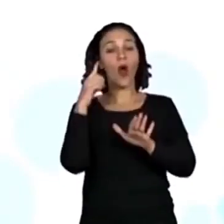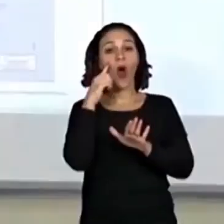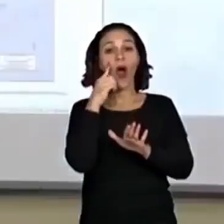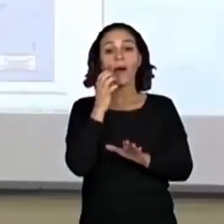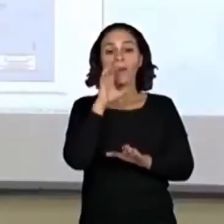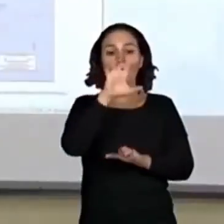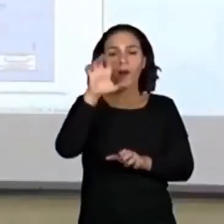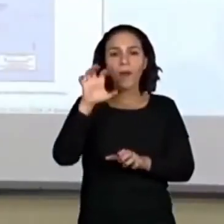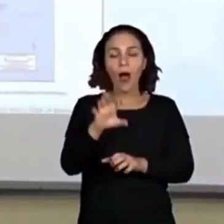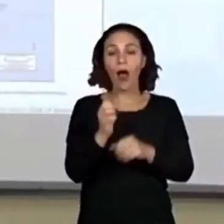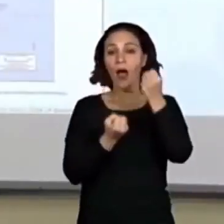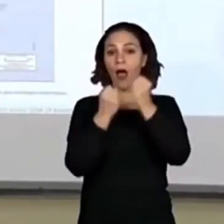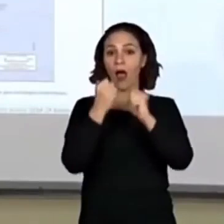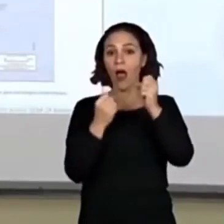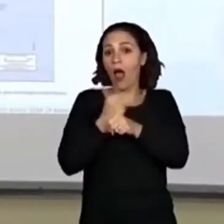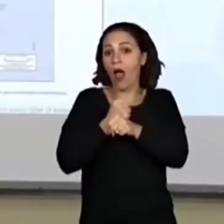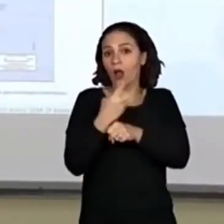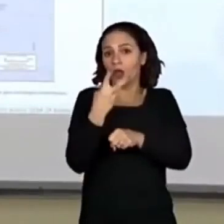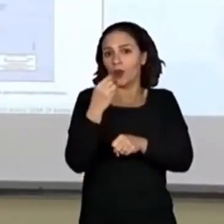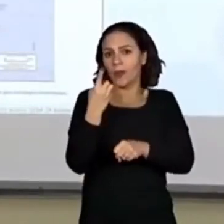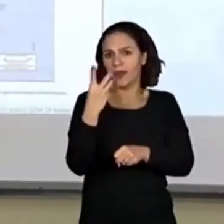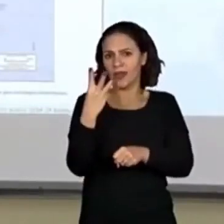2013, mas nem sempre foi assim.